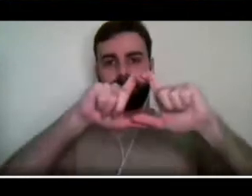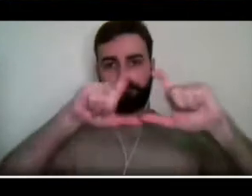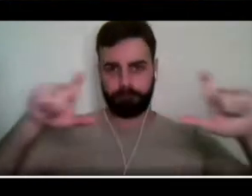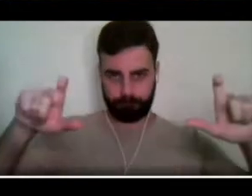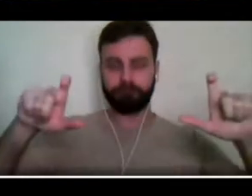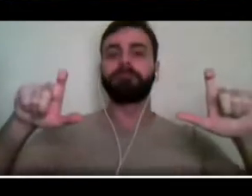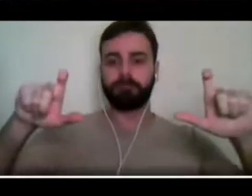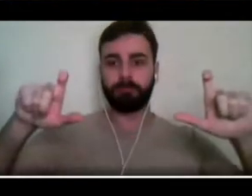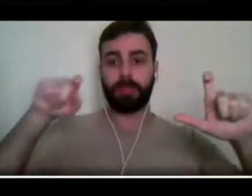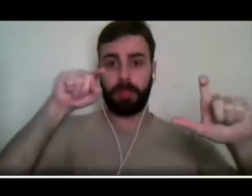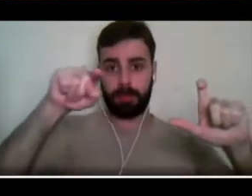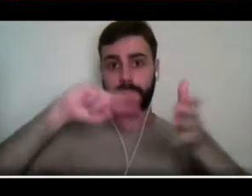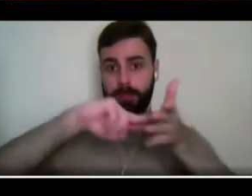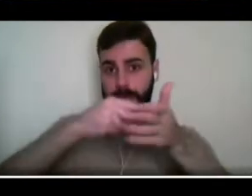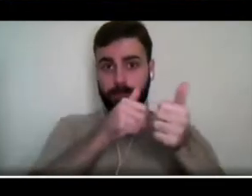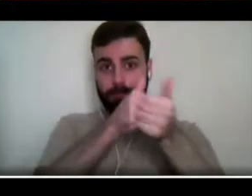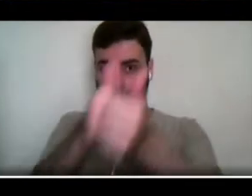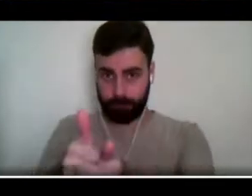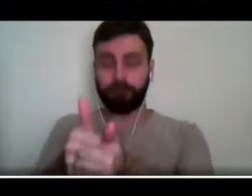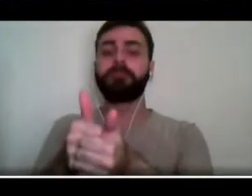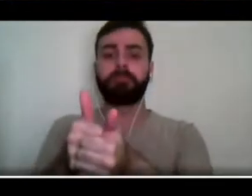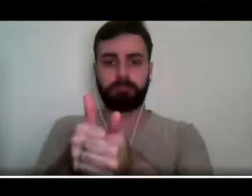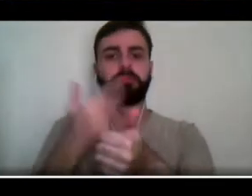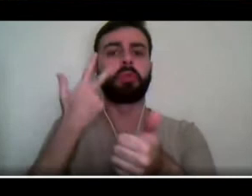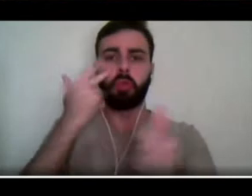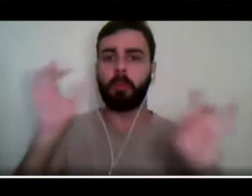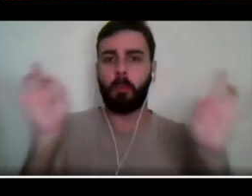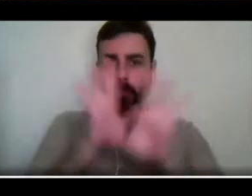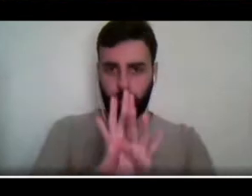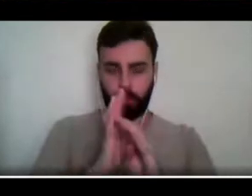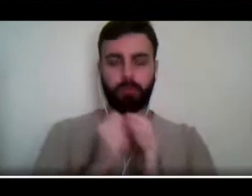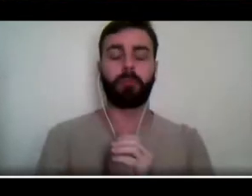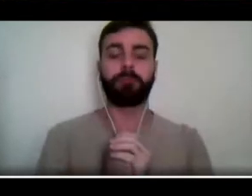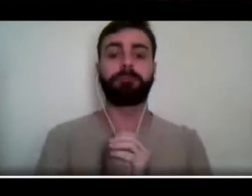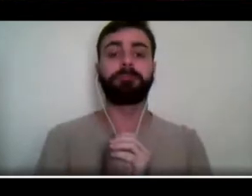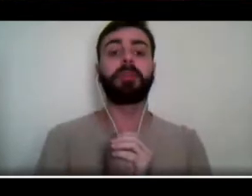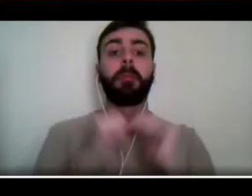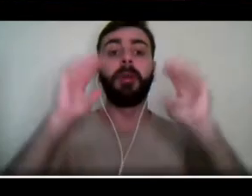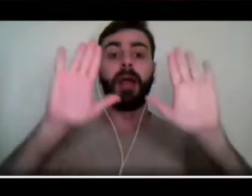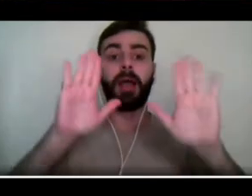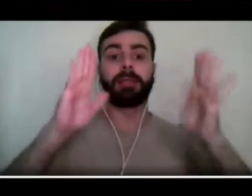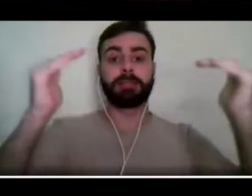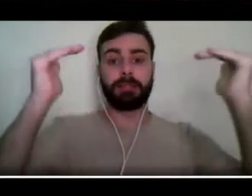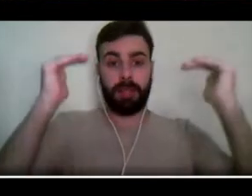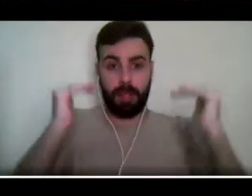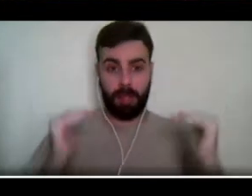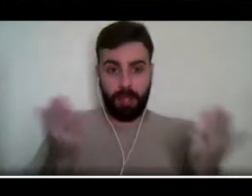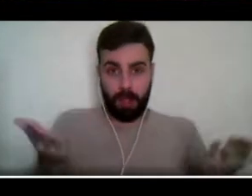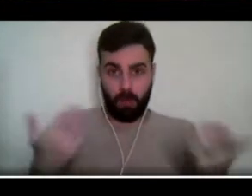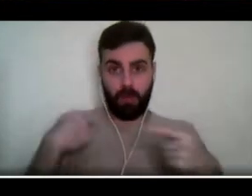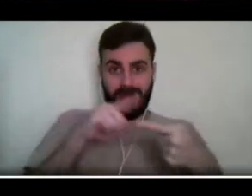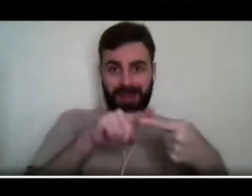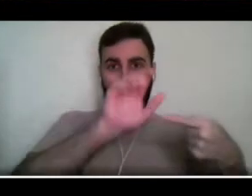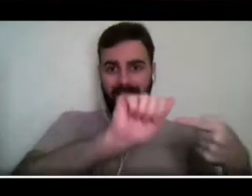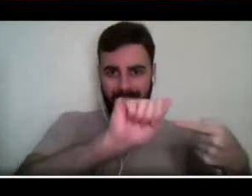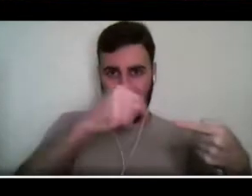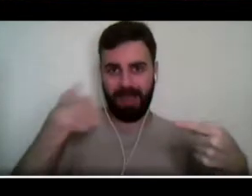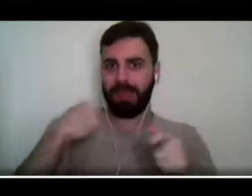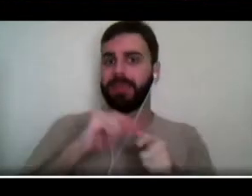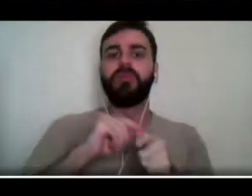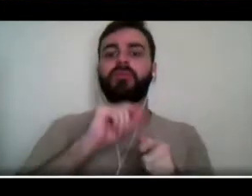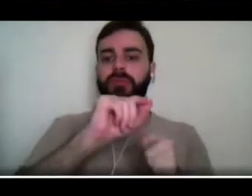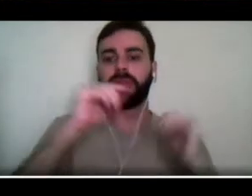tempo. Isso aqui ele já te dá. Daqui para cá, Ana, o que eu fiz para sair do